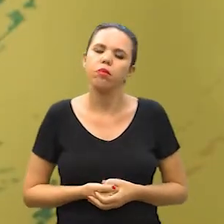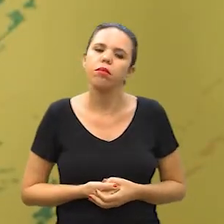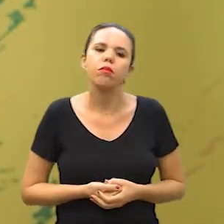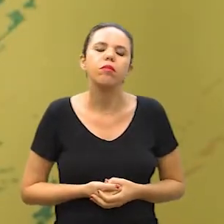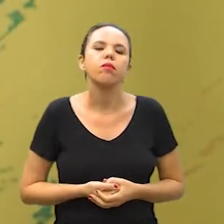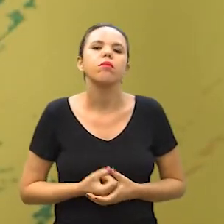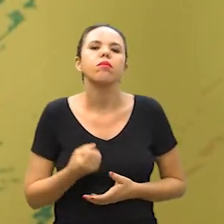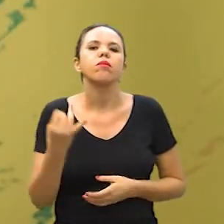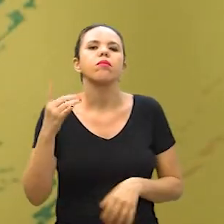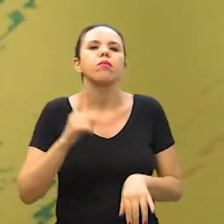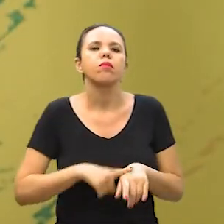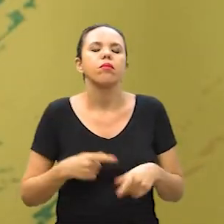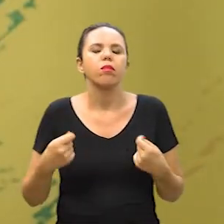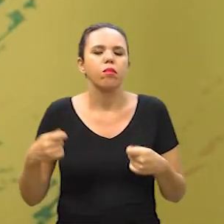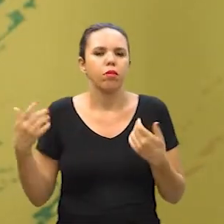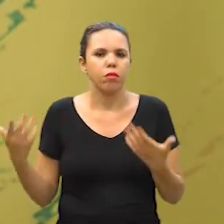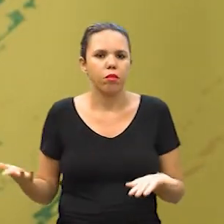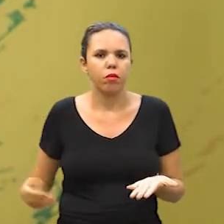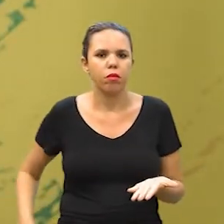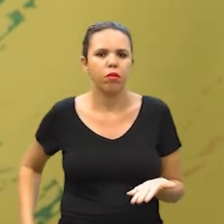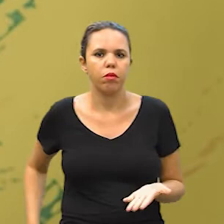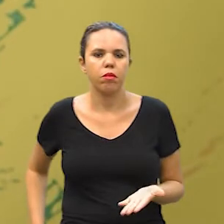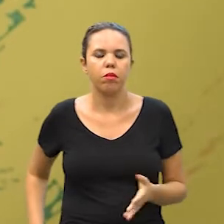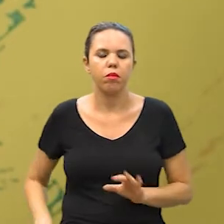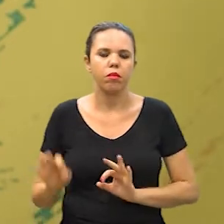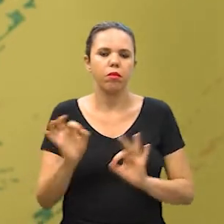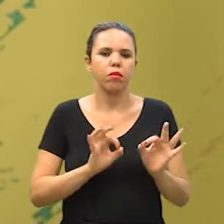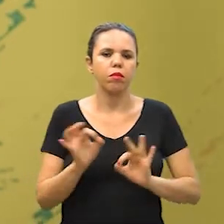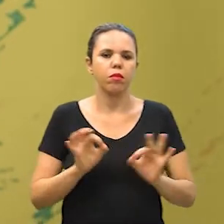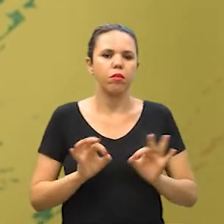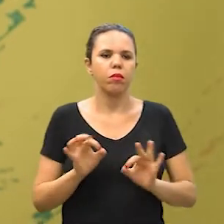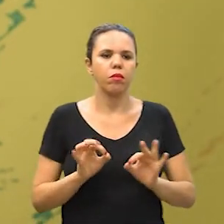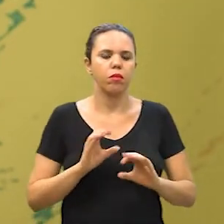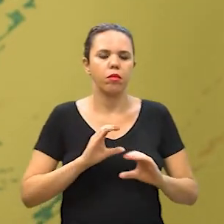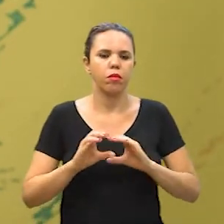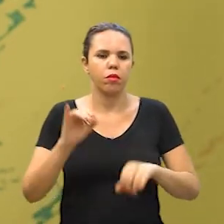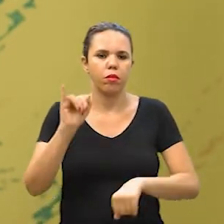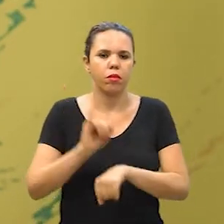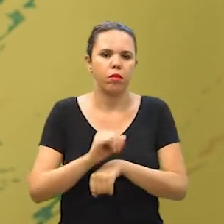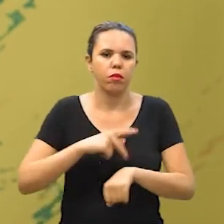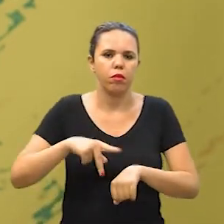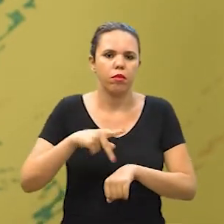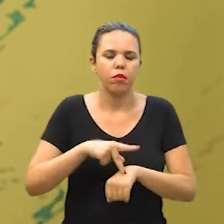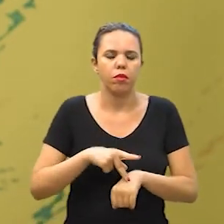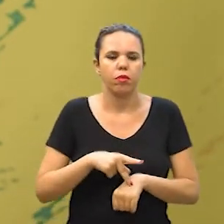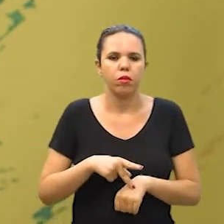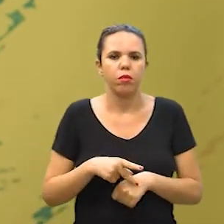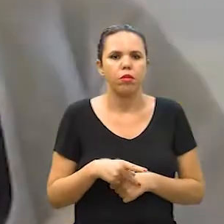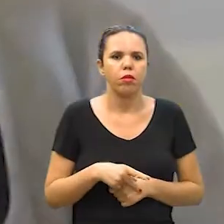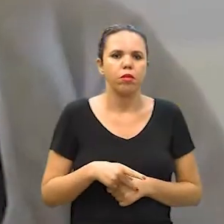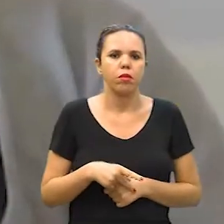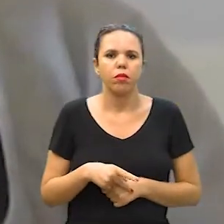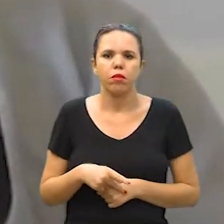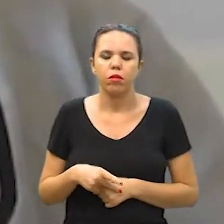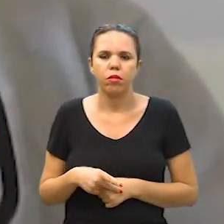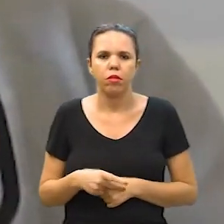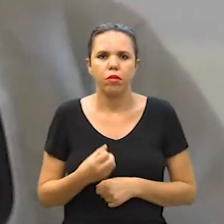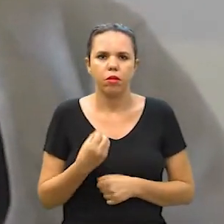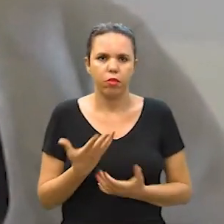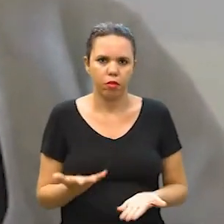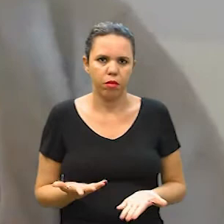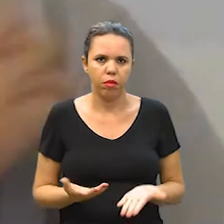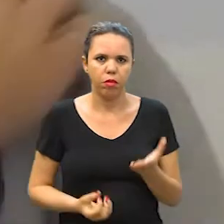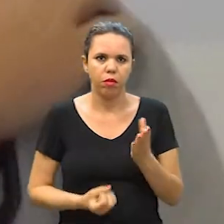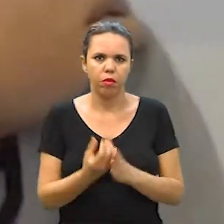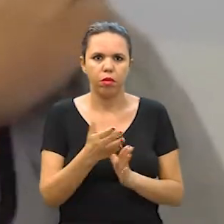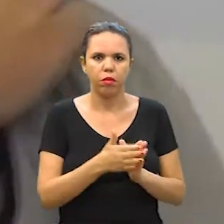E quanto tempo é necessário para a preparação para o intercâmbio, Mário? Bom, André, o que